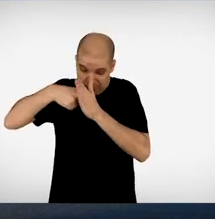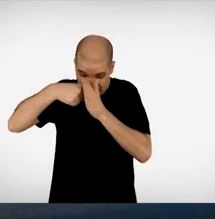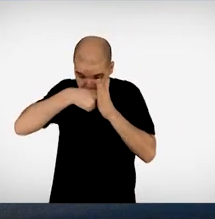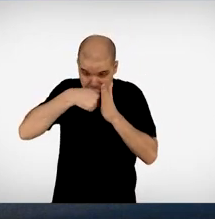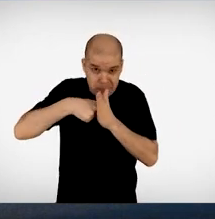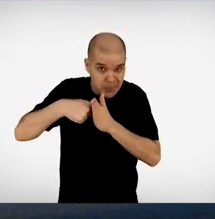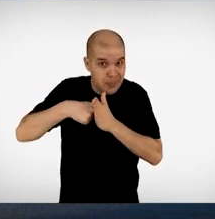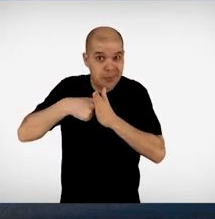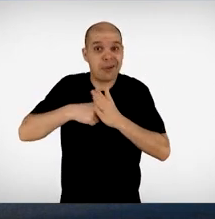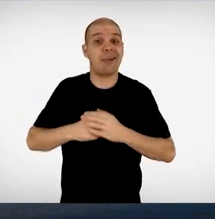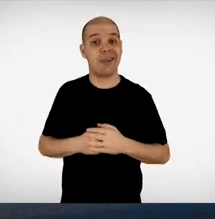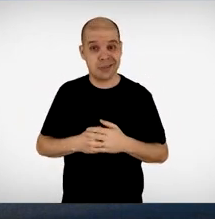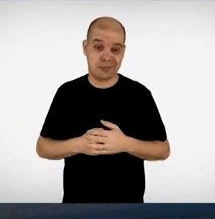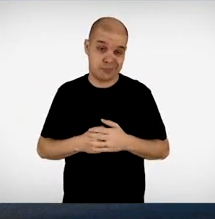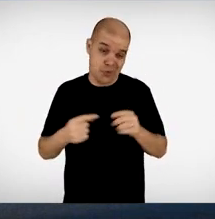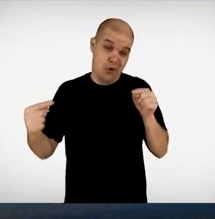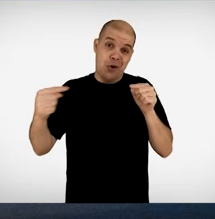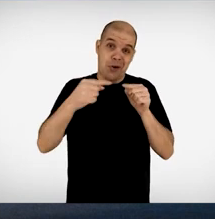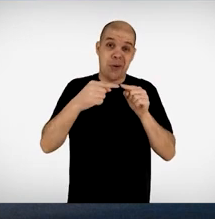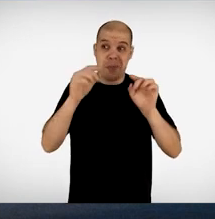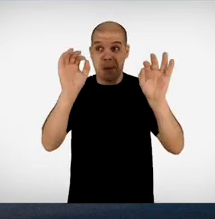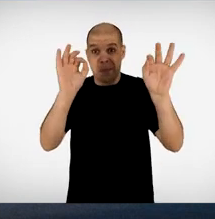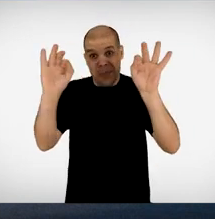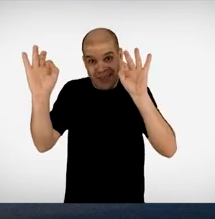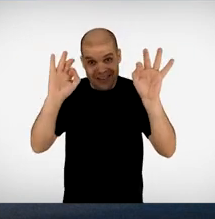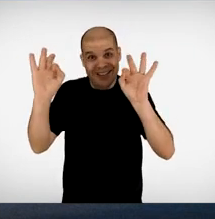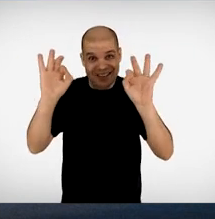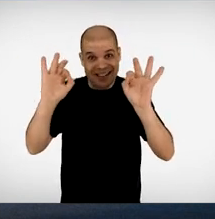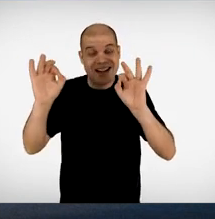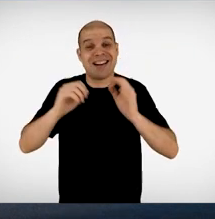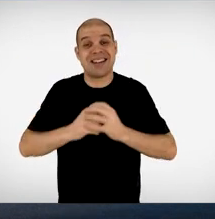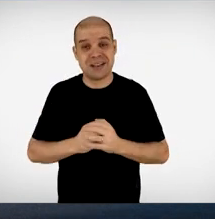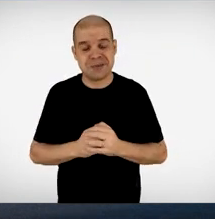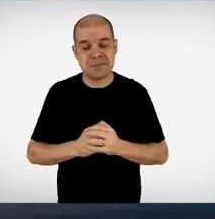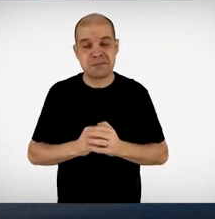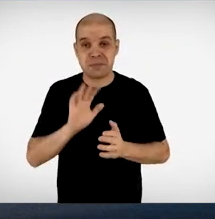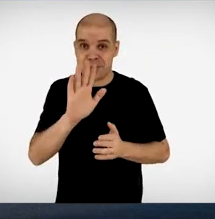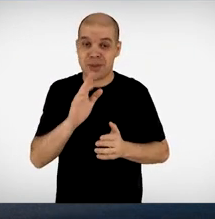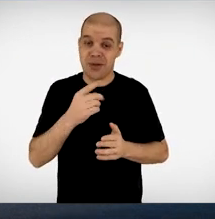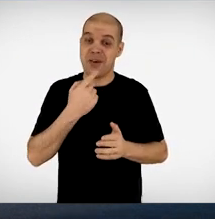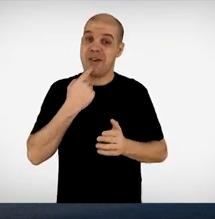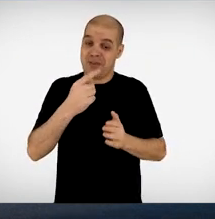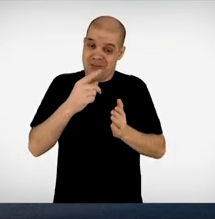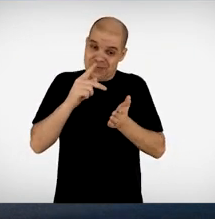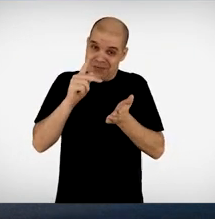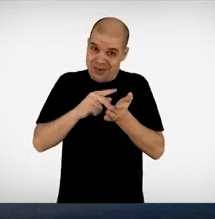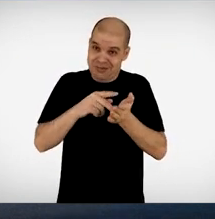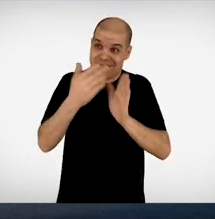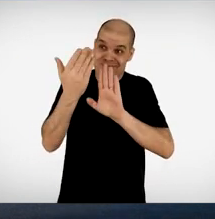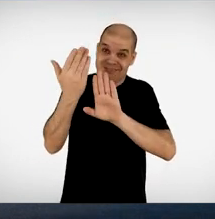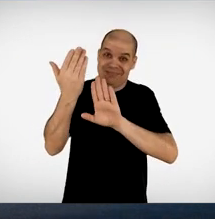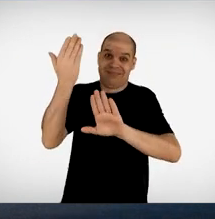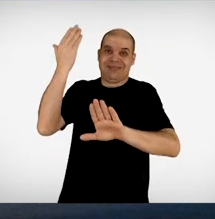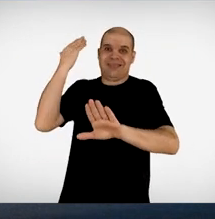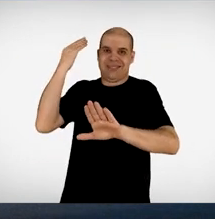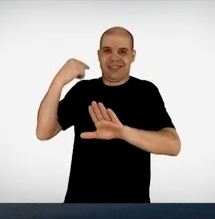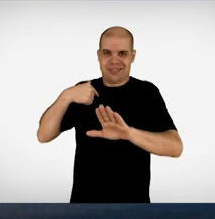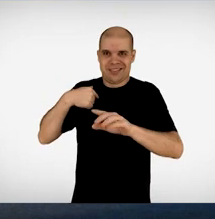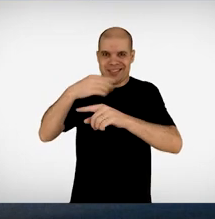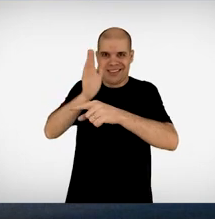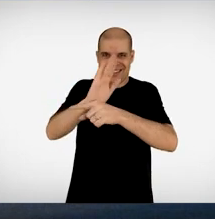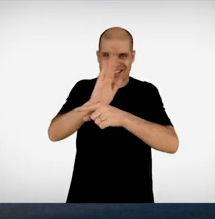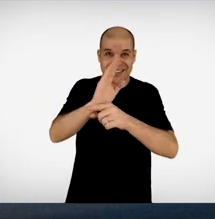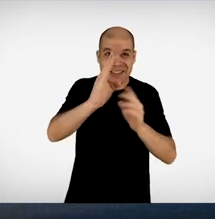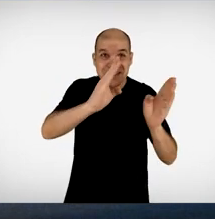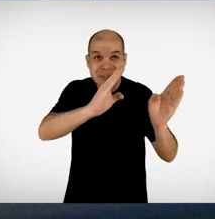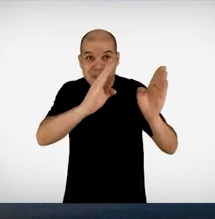muito psicanalítico, esse movimento de se narrar. E foi esse movimento que eu tive quando eu assisti o filme pela